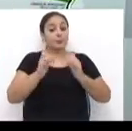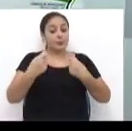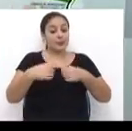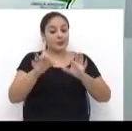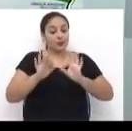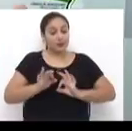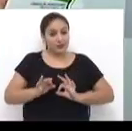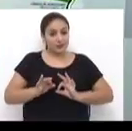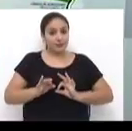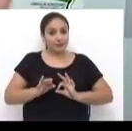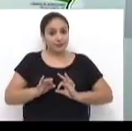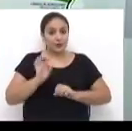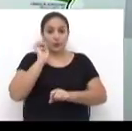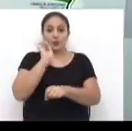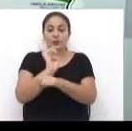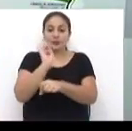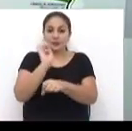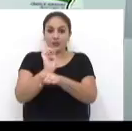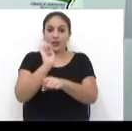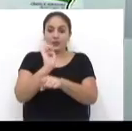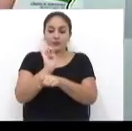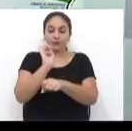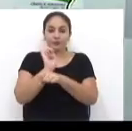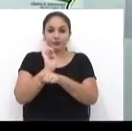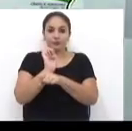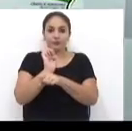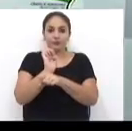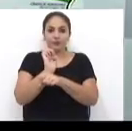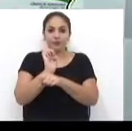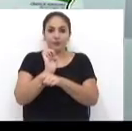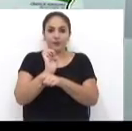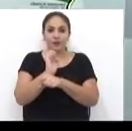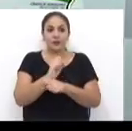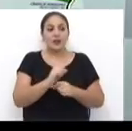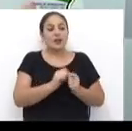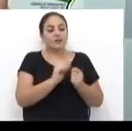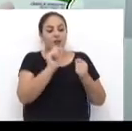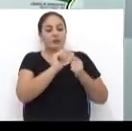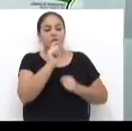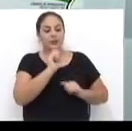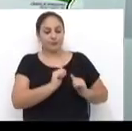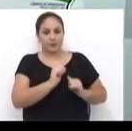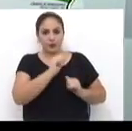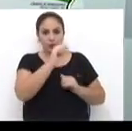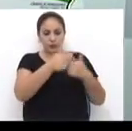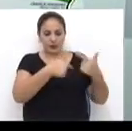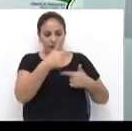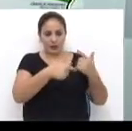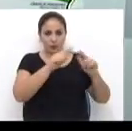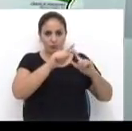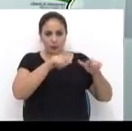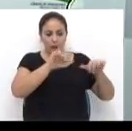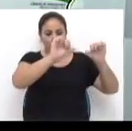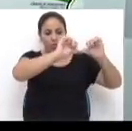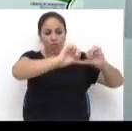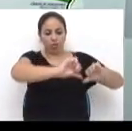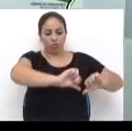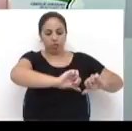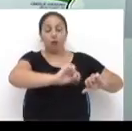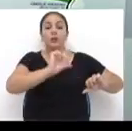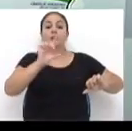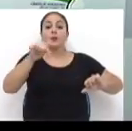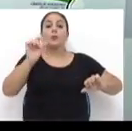Fundo tem que se organizar. O Estado precariza os serviços públicos